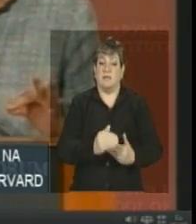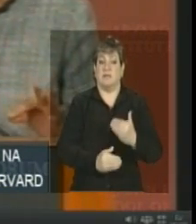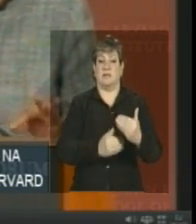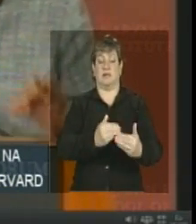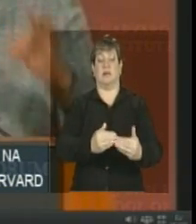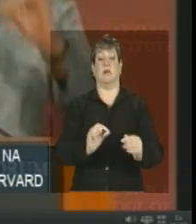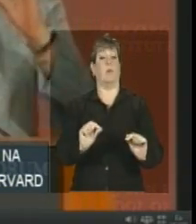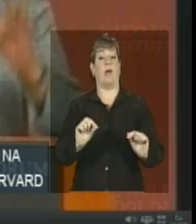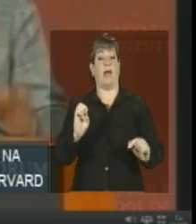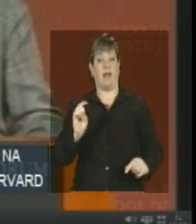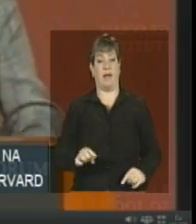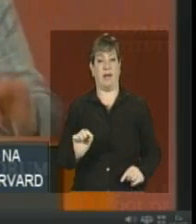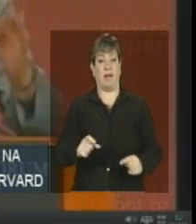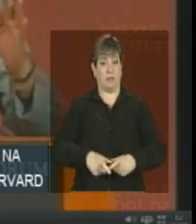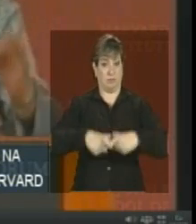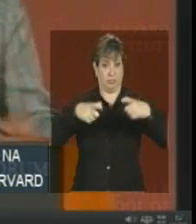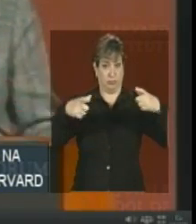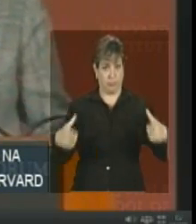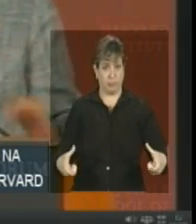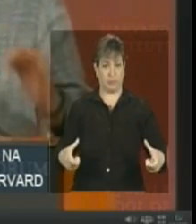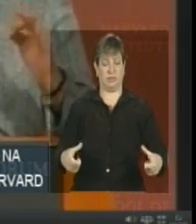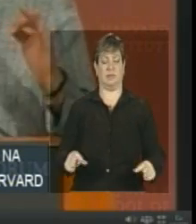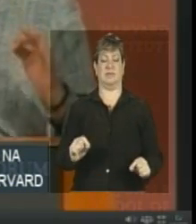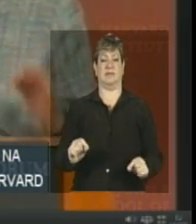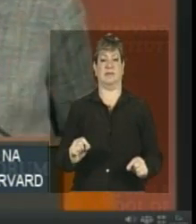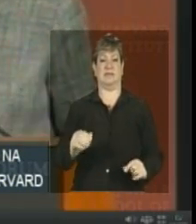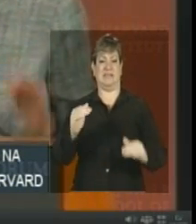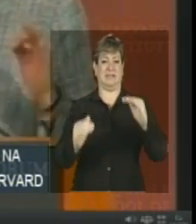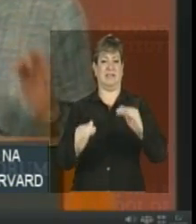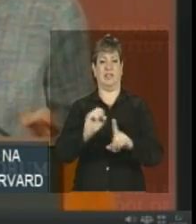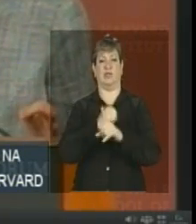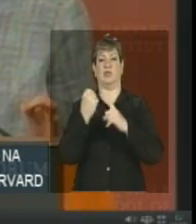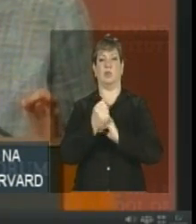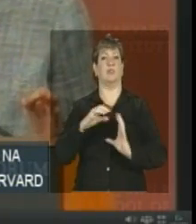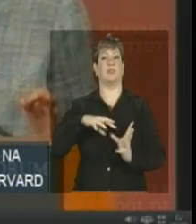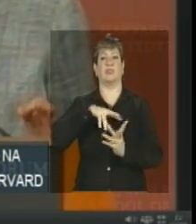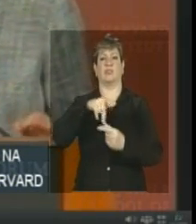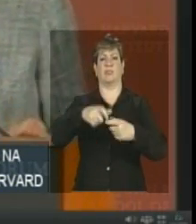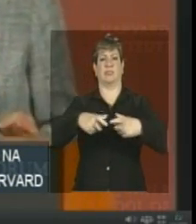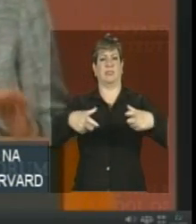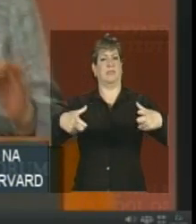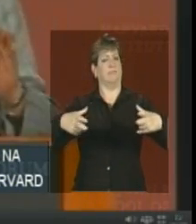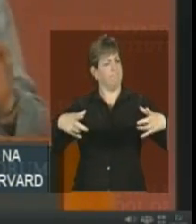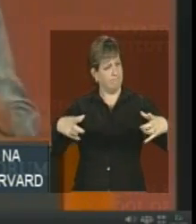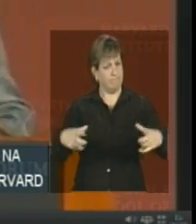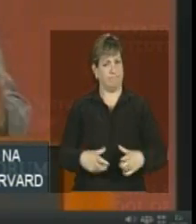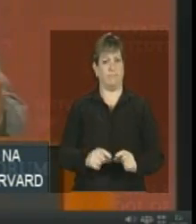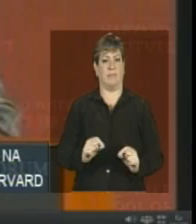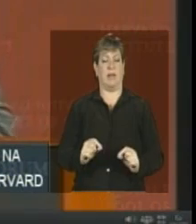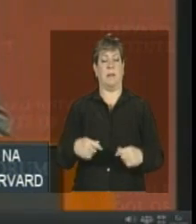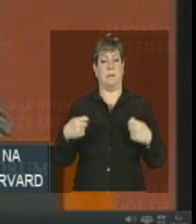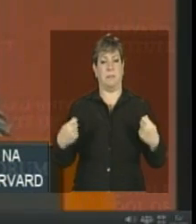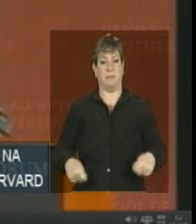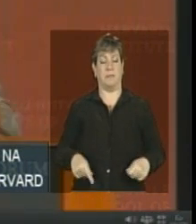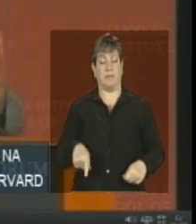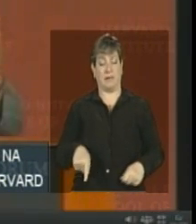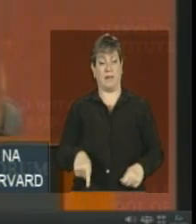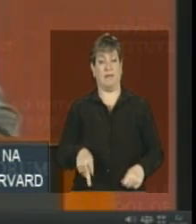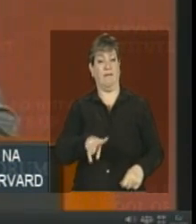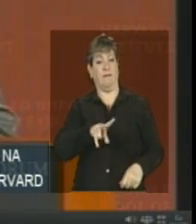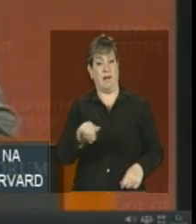é a ampliação da desigualdade social no mundo, vai tornar